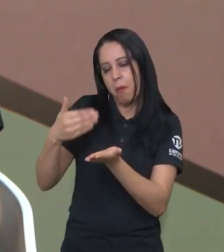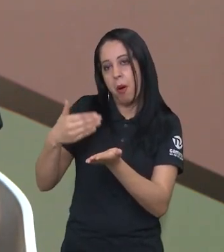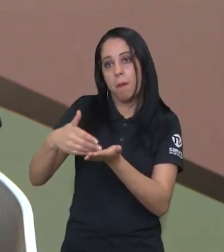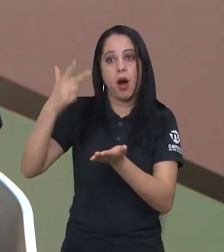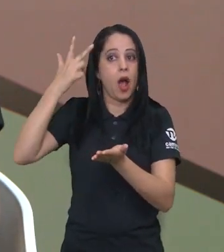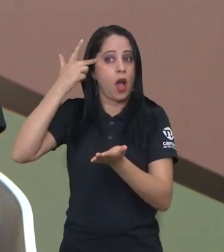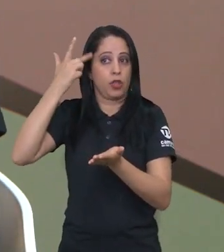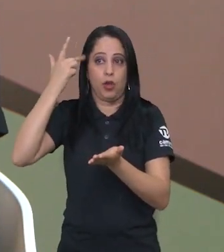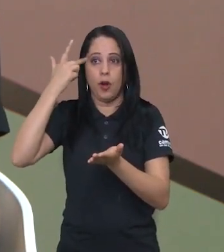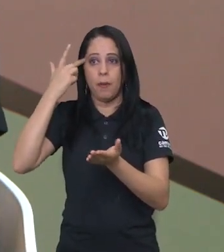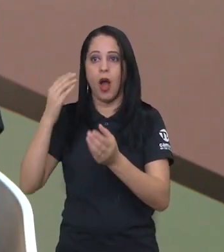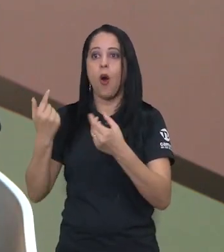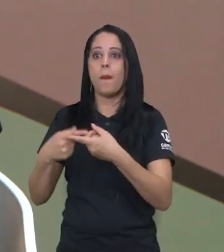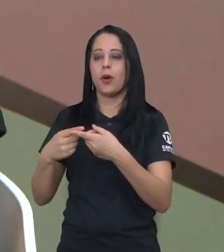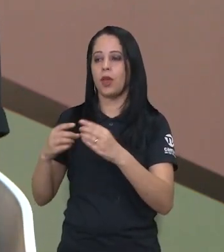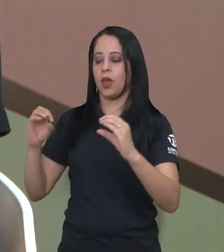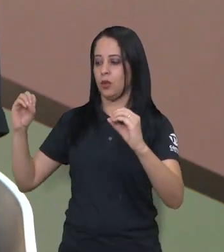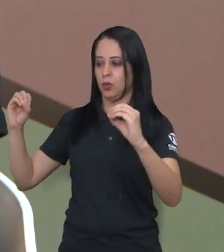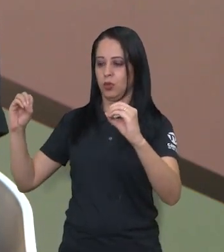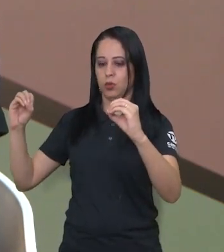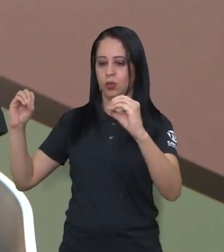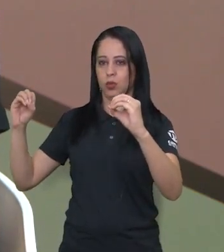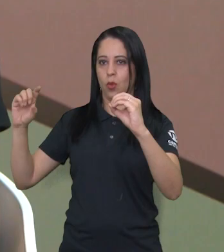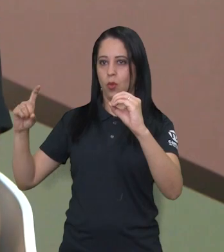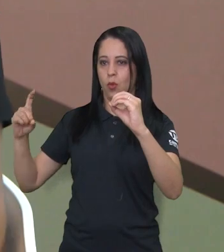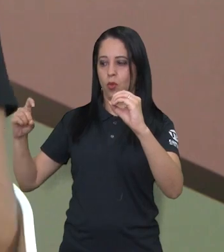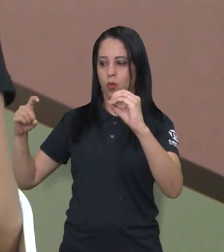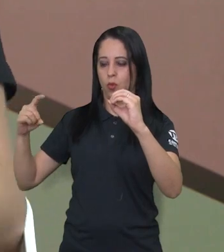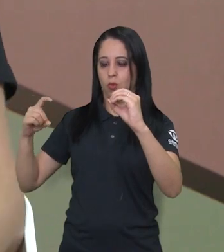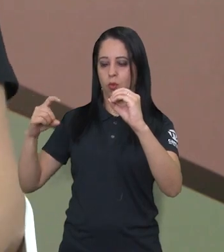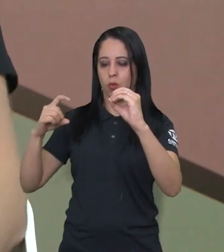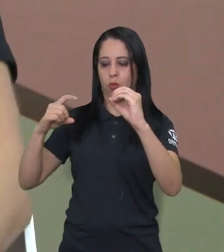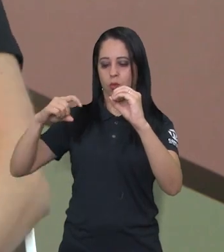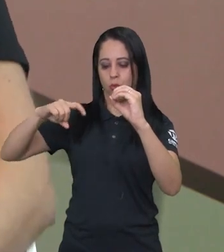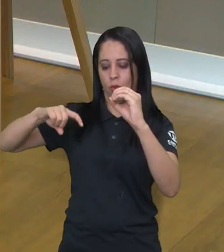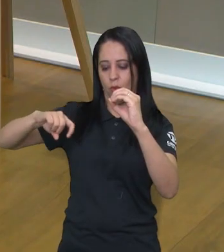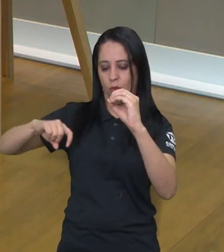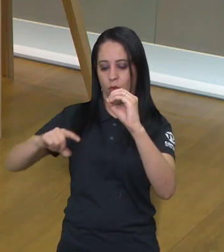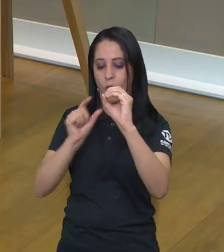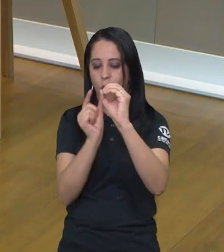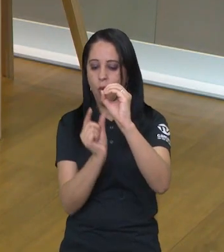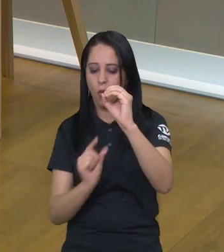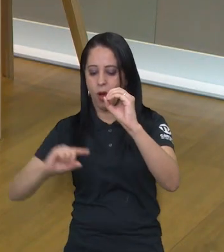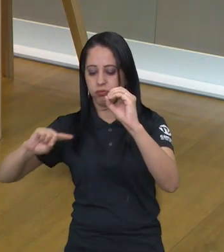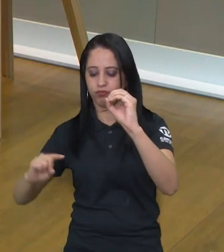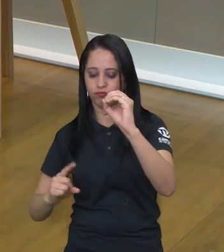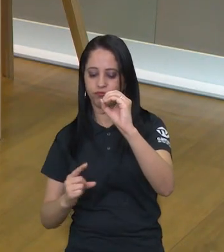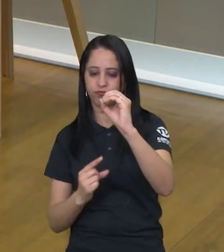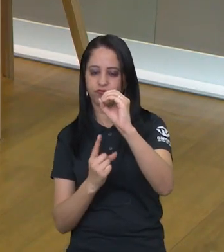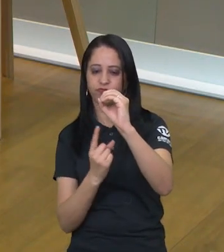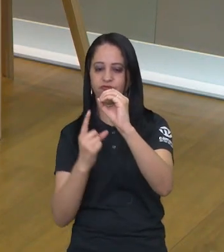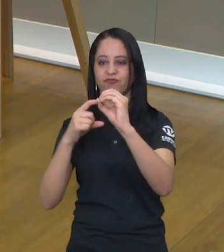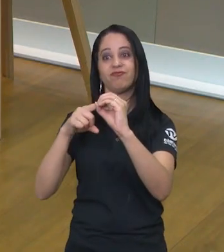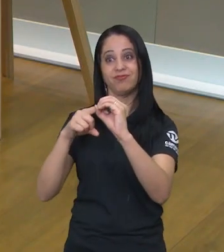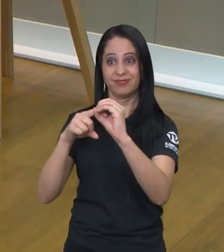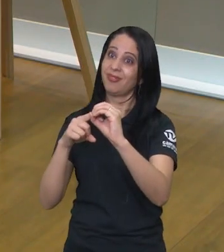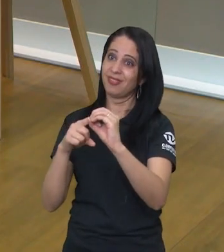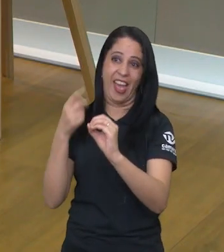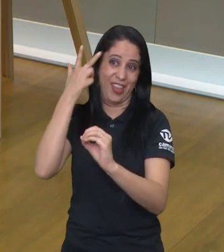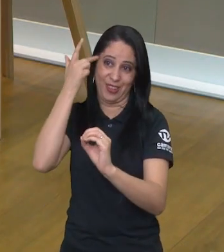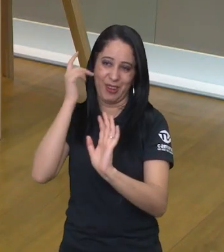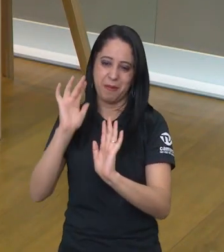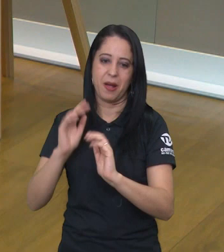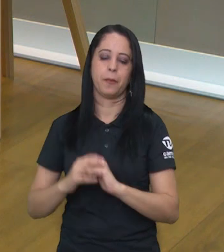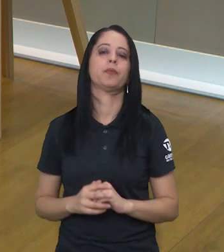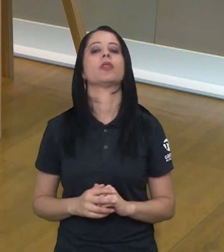achar a trompa, tem que achar o óvulo para fazer essa fertilização naturalmente. Ótimo. Bom, a gente tem assunto aí para pelo menos mais